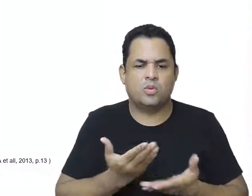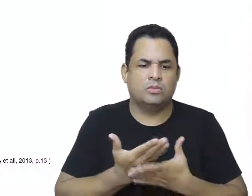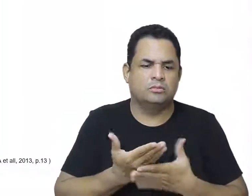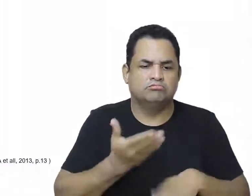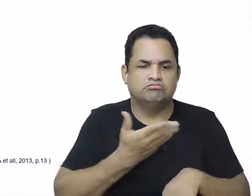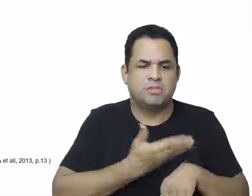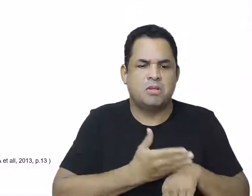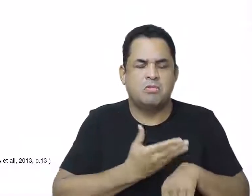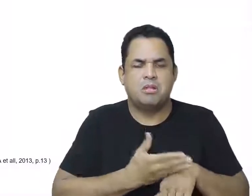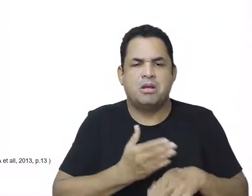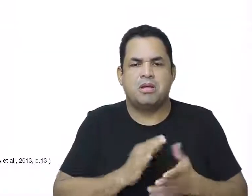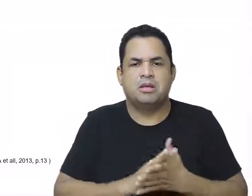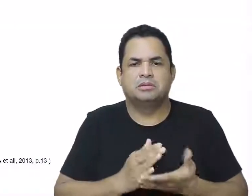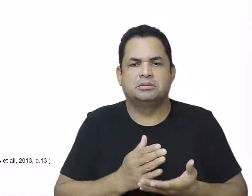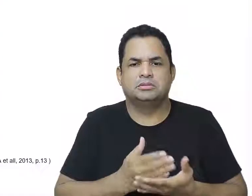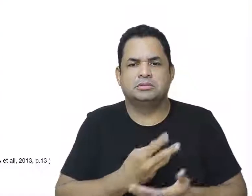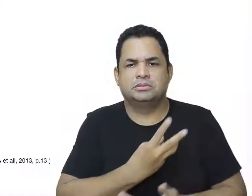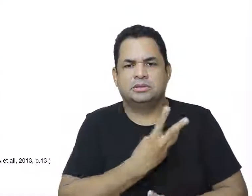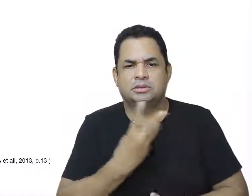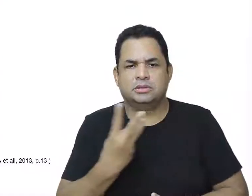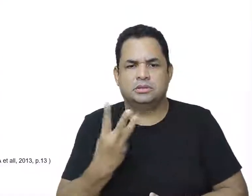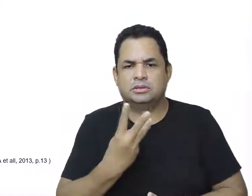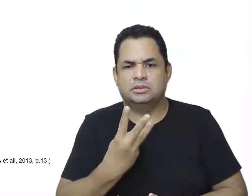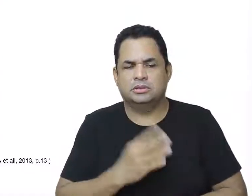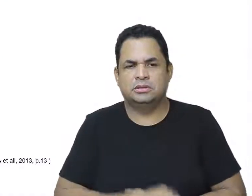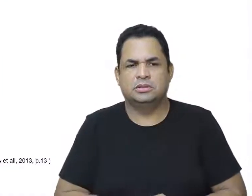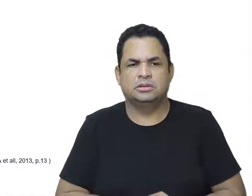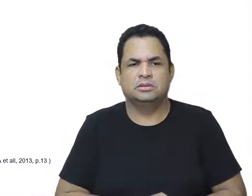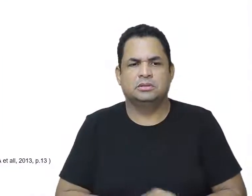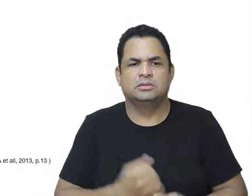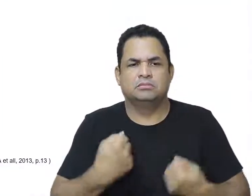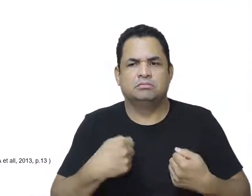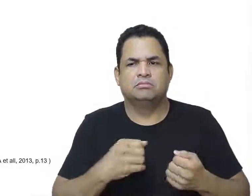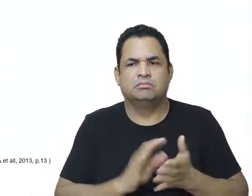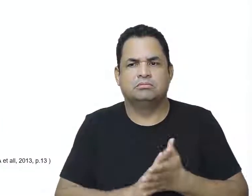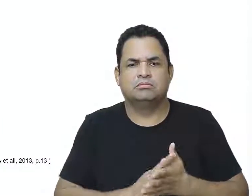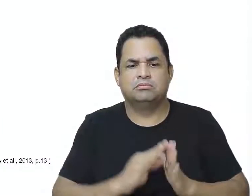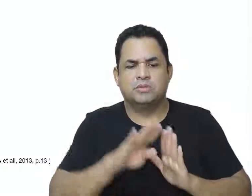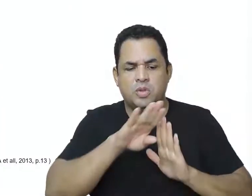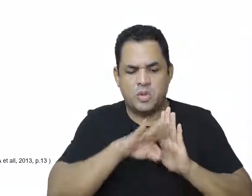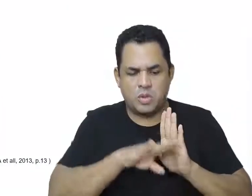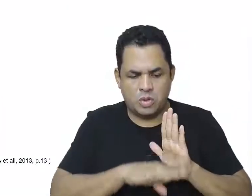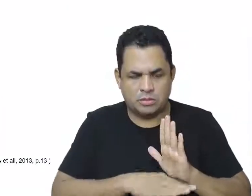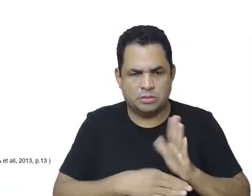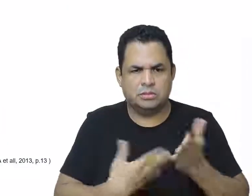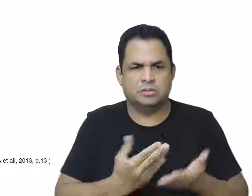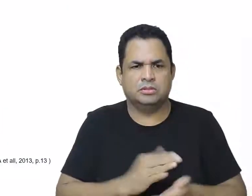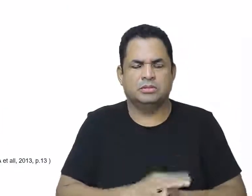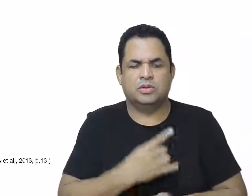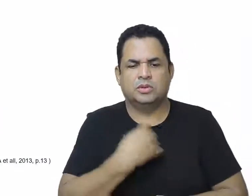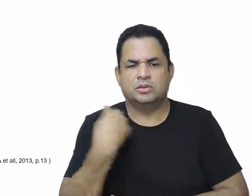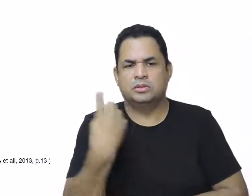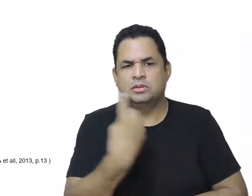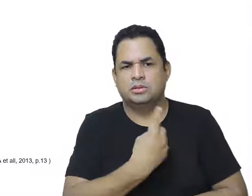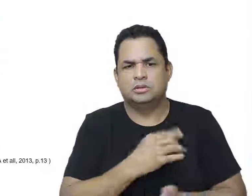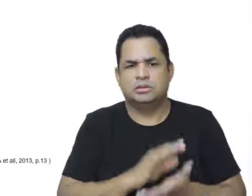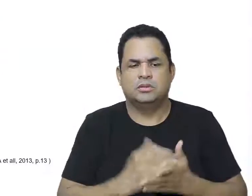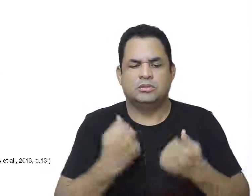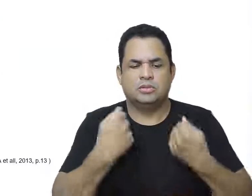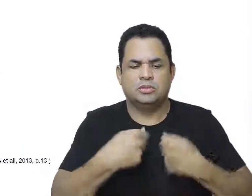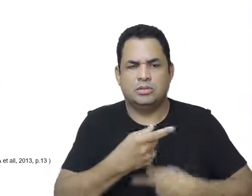poder, e aí a gente elencou 3 aqui para podermos definir algumas coisas, né? Nós falamos sobre o